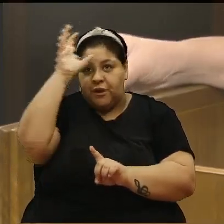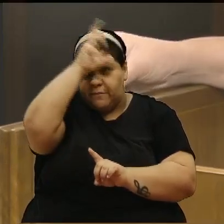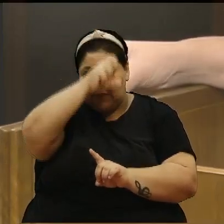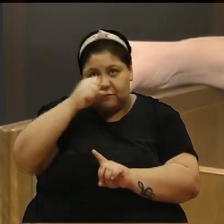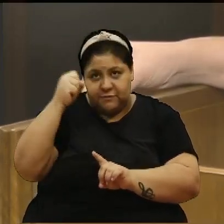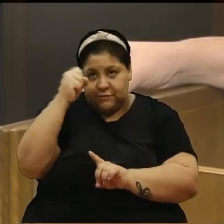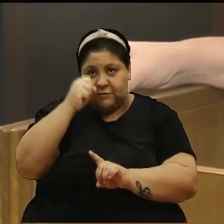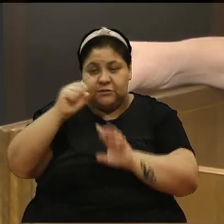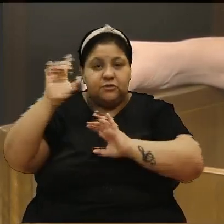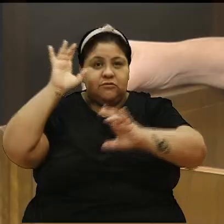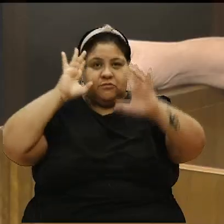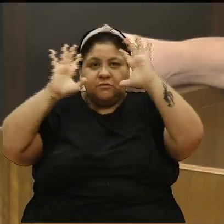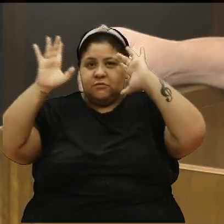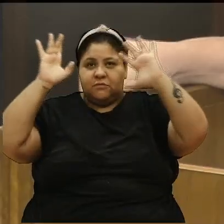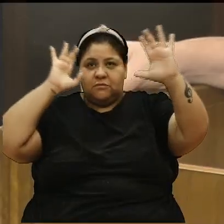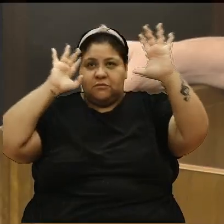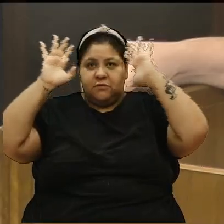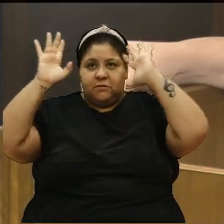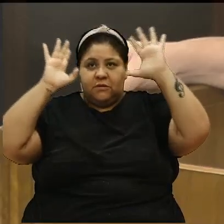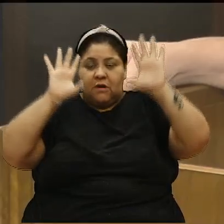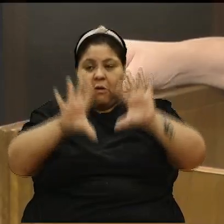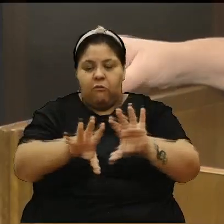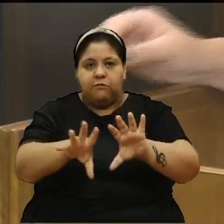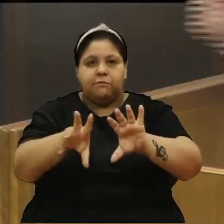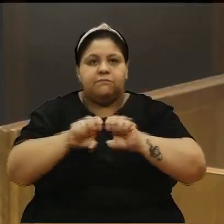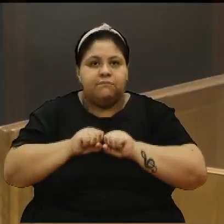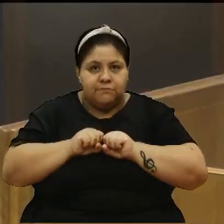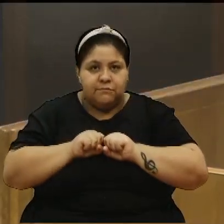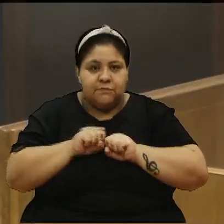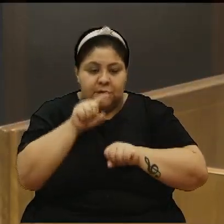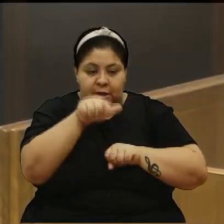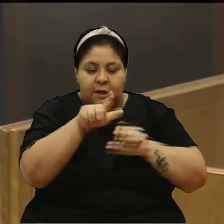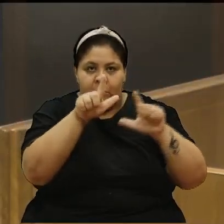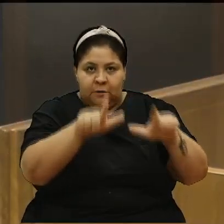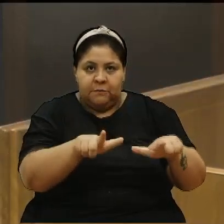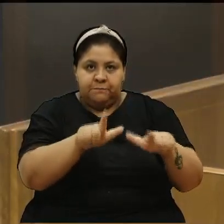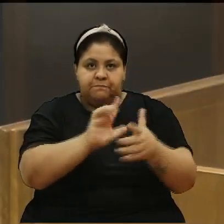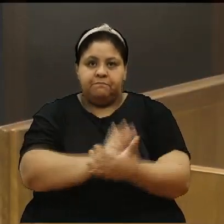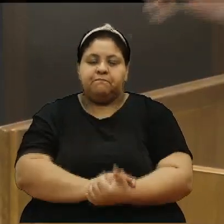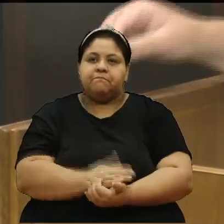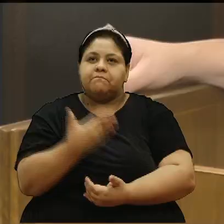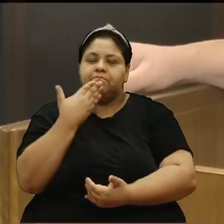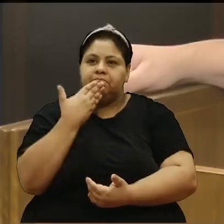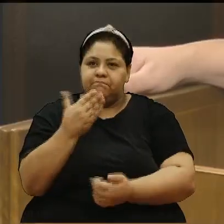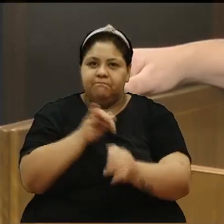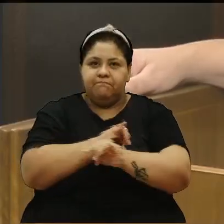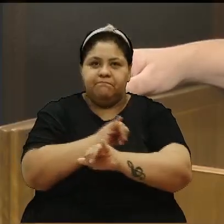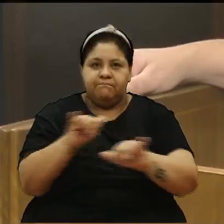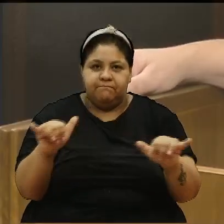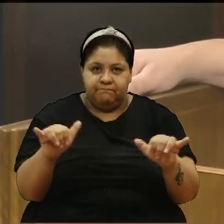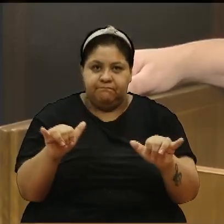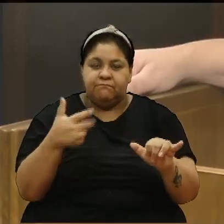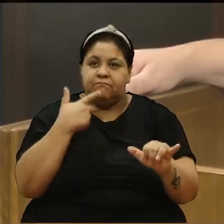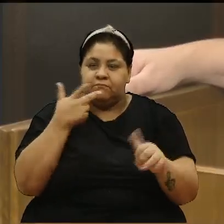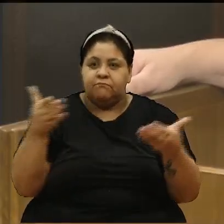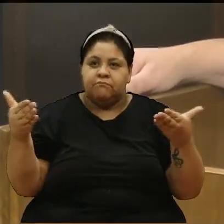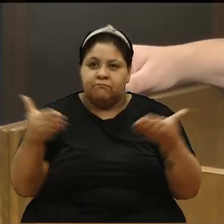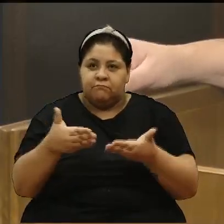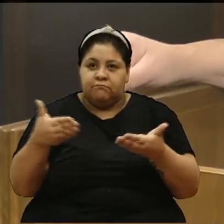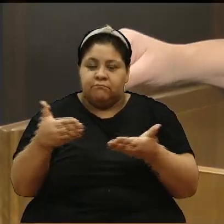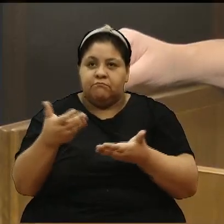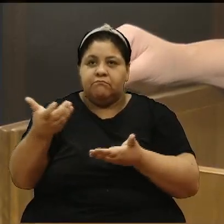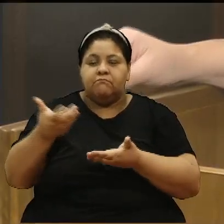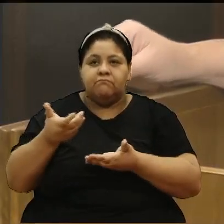de sonhar e de pertencer àquele local. O pedido de informações que eu trago hoje